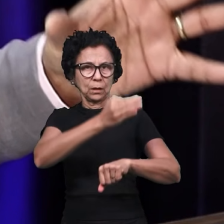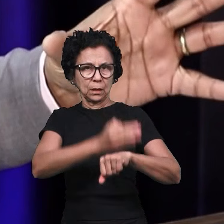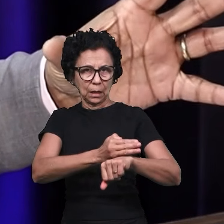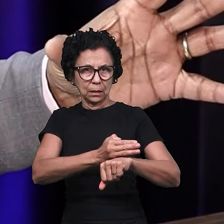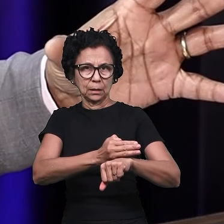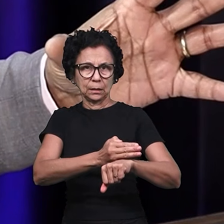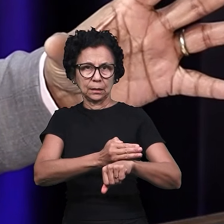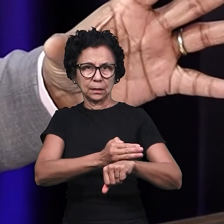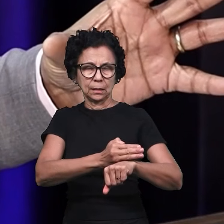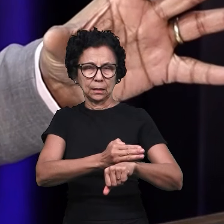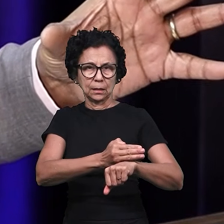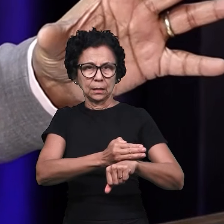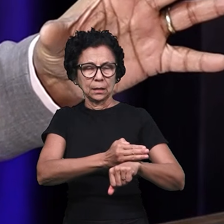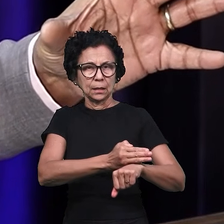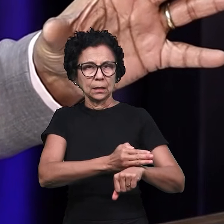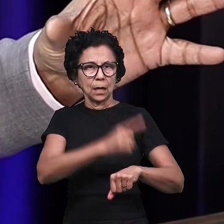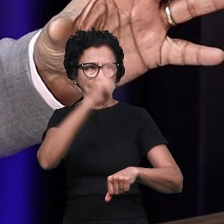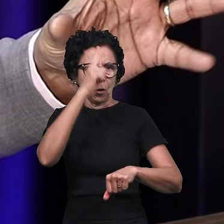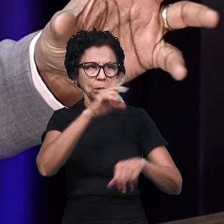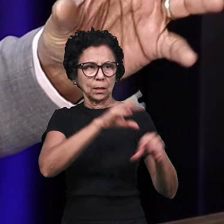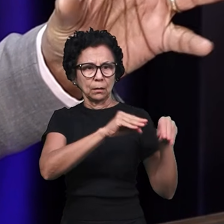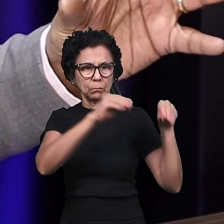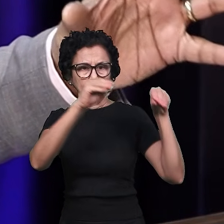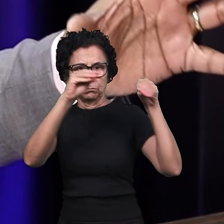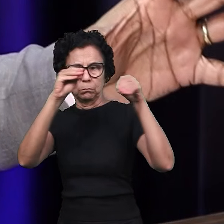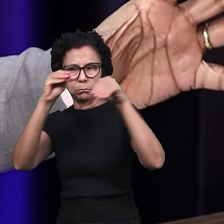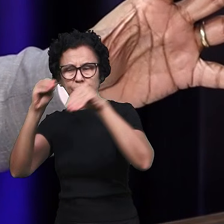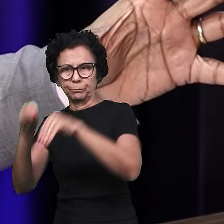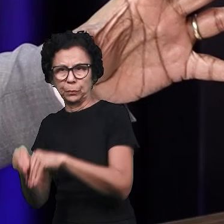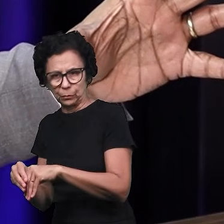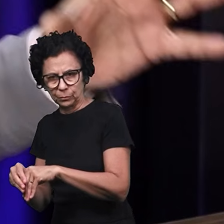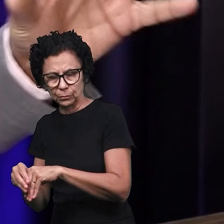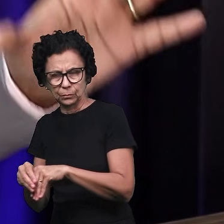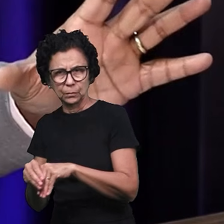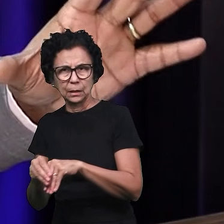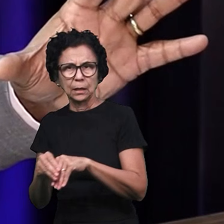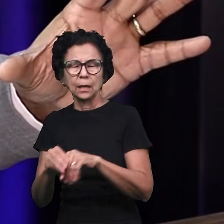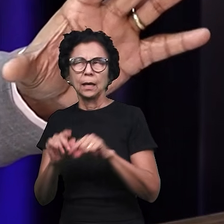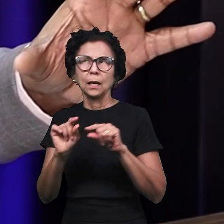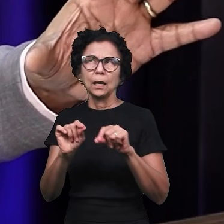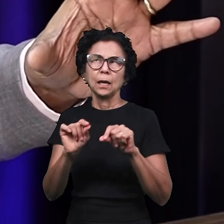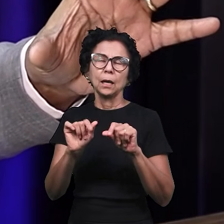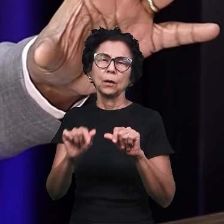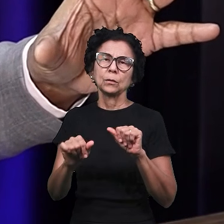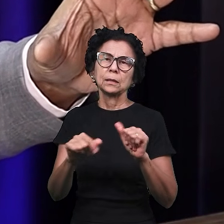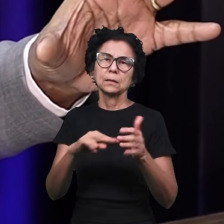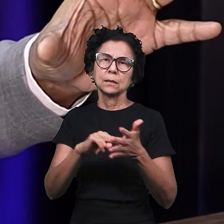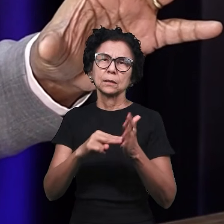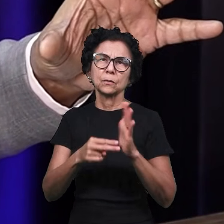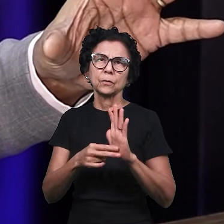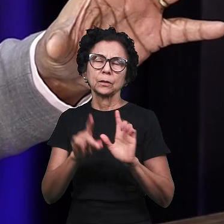de palavras, não é pensamento positivo, não era isso. Era o